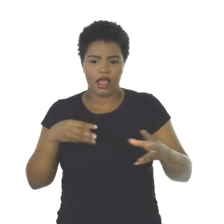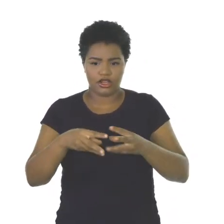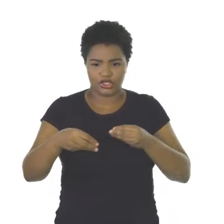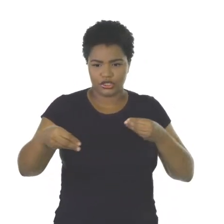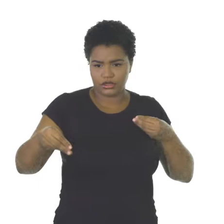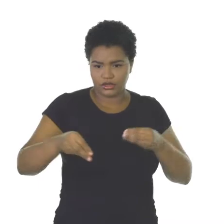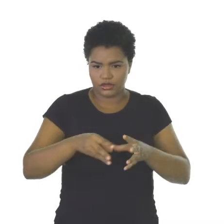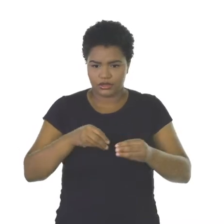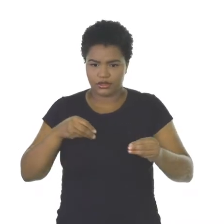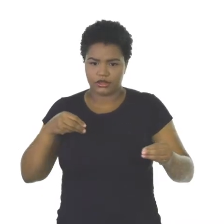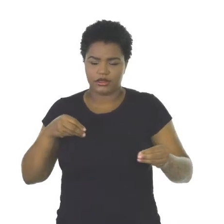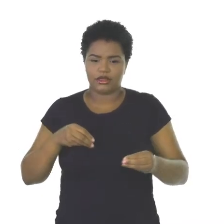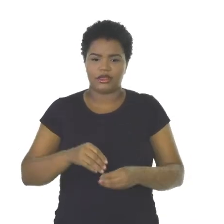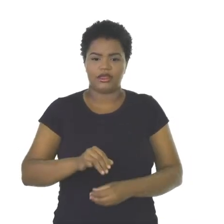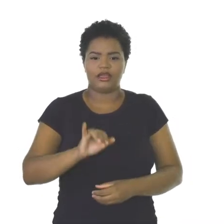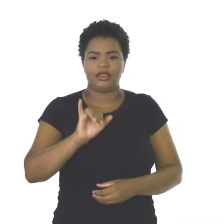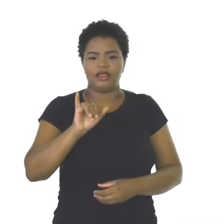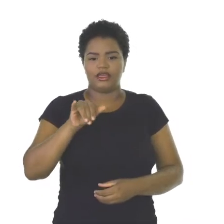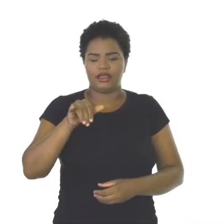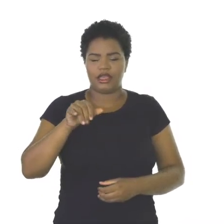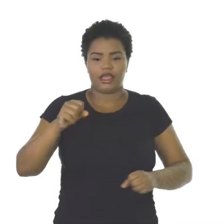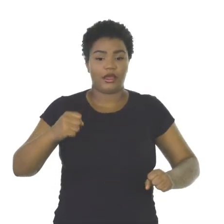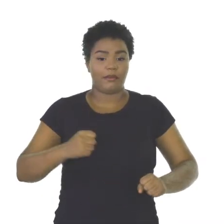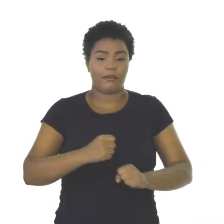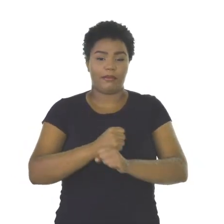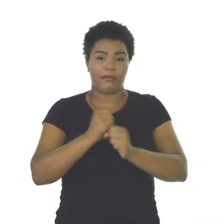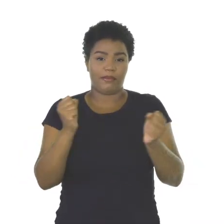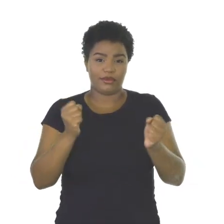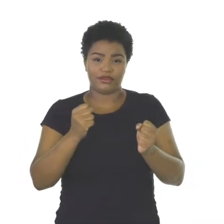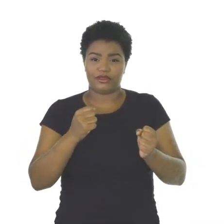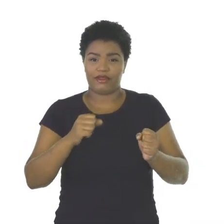indestrutibilidade. Olha, eu acertei a palavra. E da